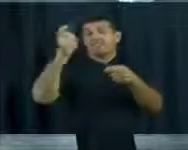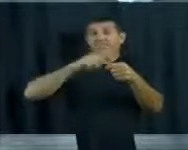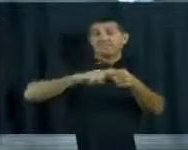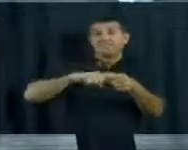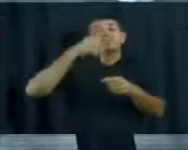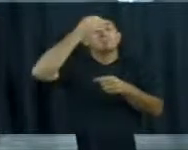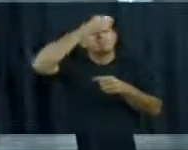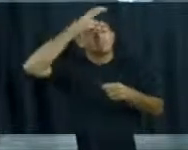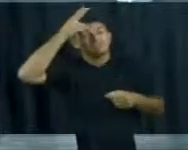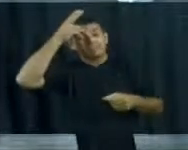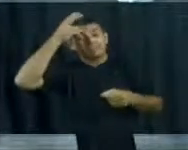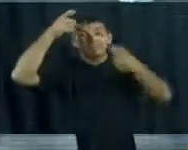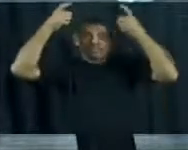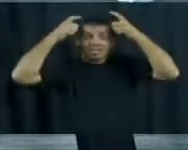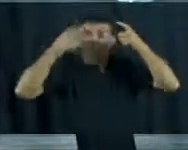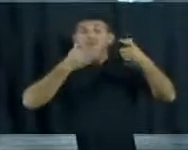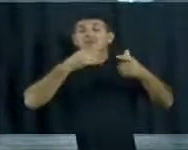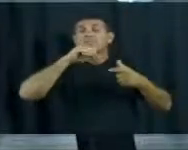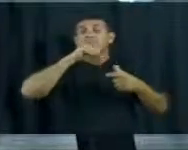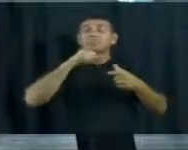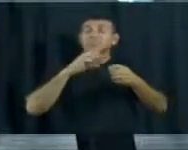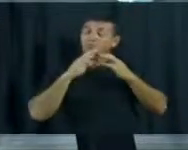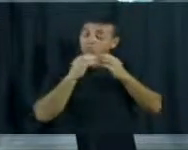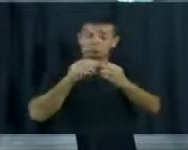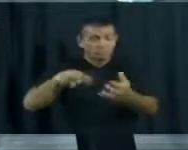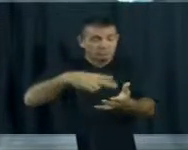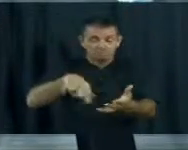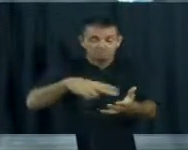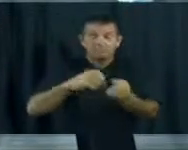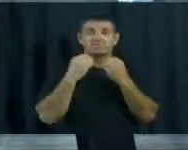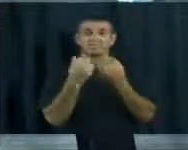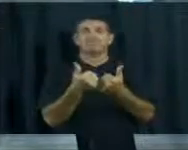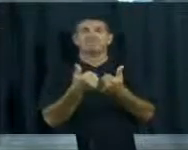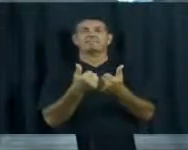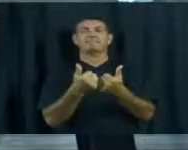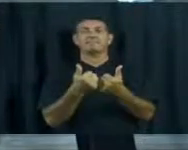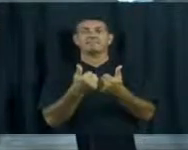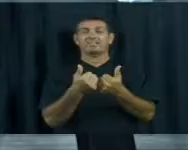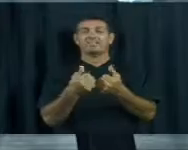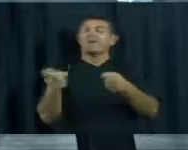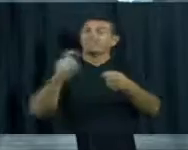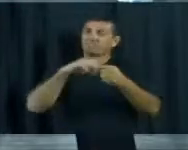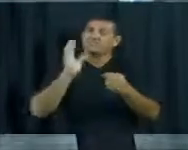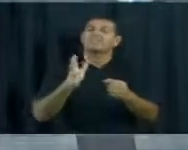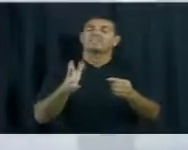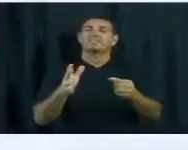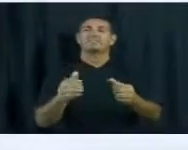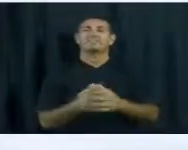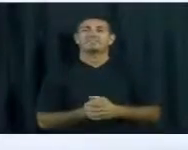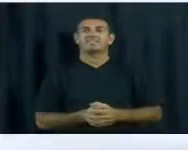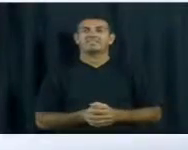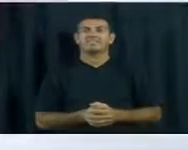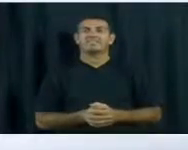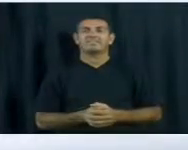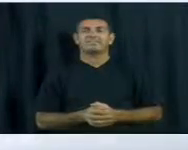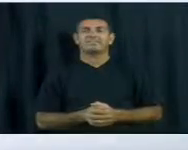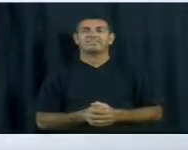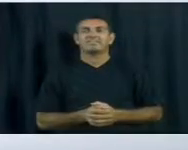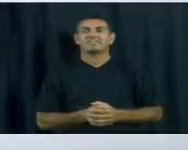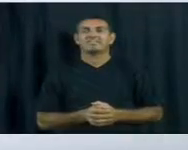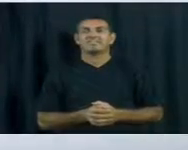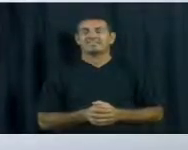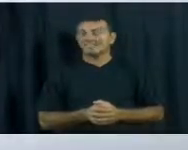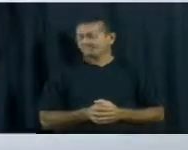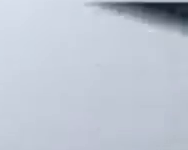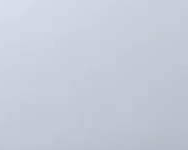com o rei Momo, com o Bongo e comigo sambando ali daqui a pouquinho, tá bom, gente? A gente já tá voltando. Se me